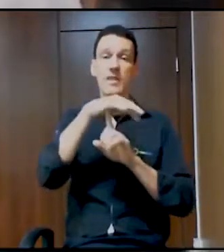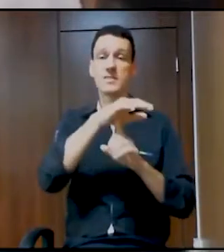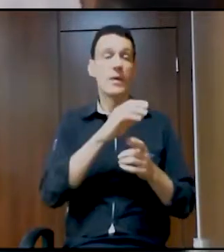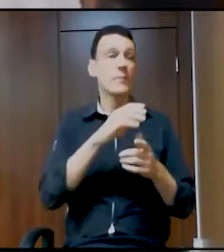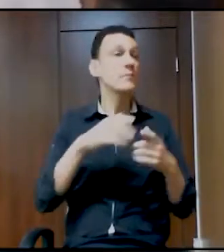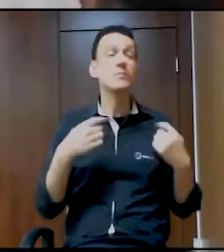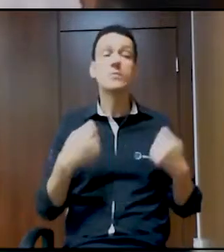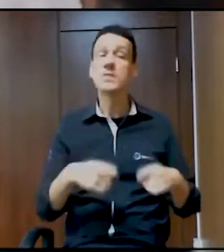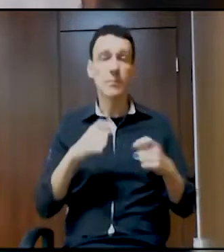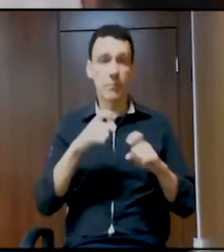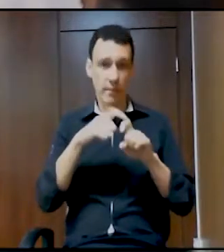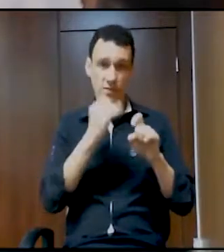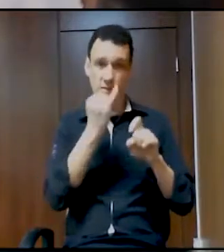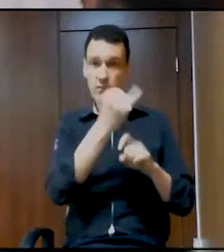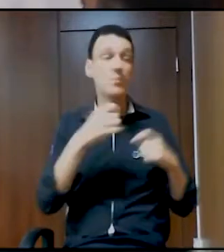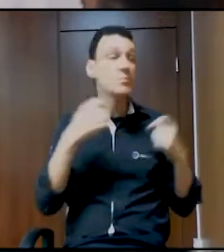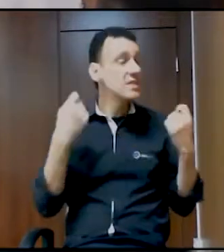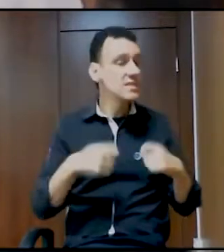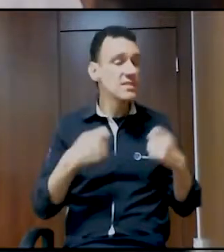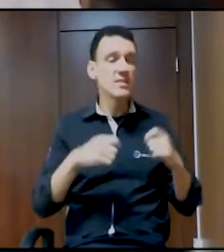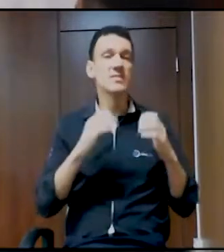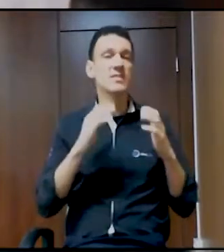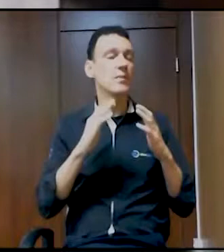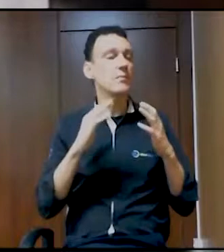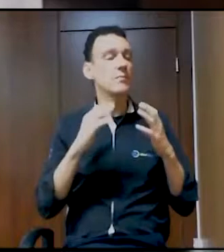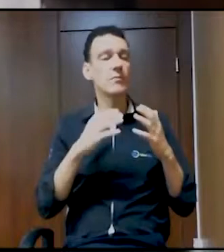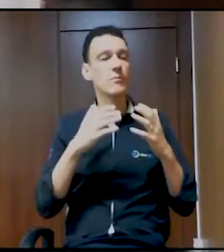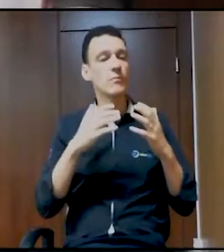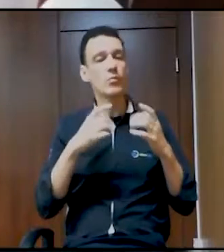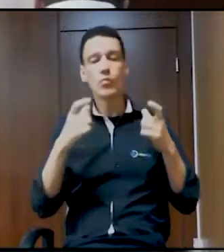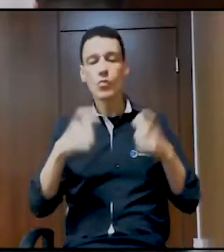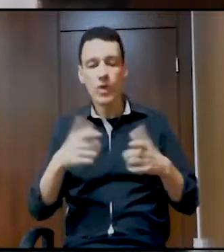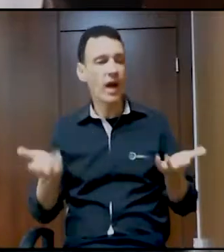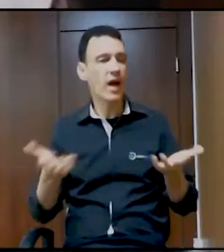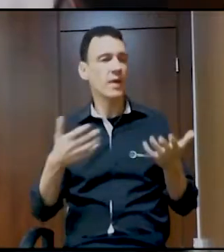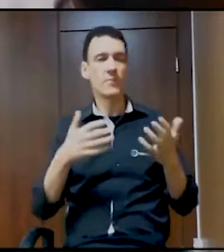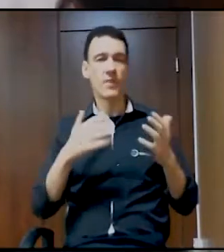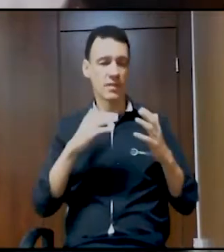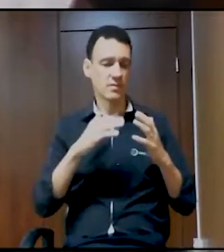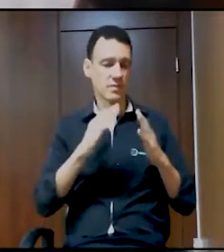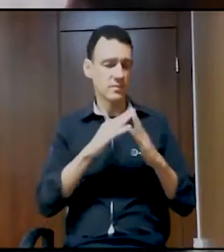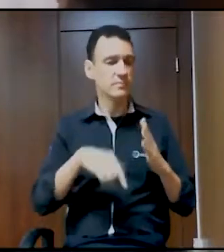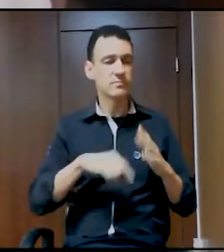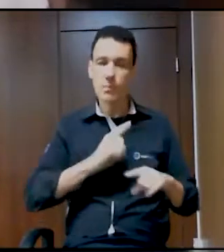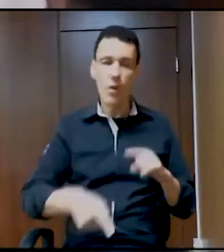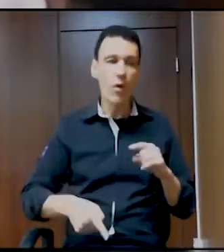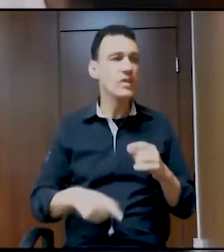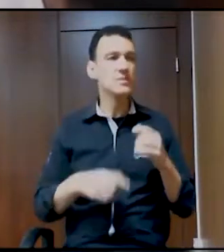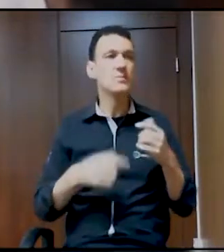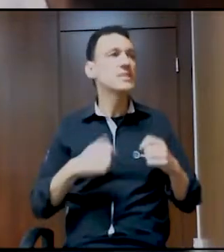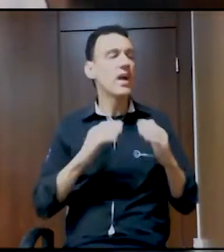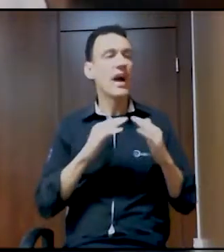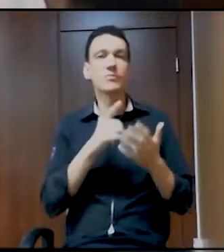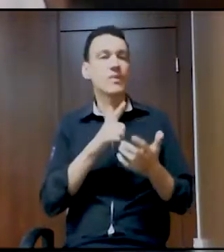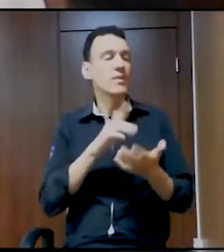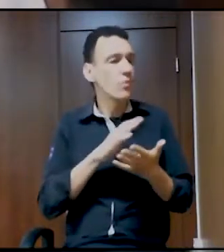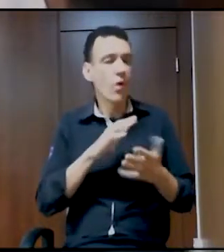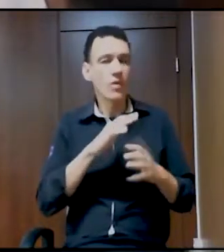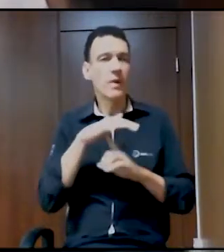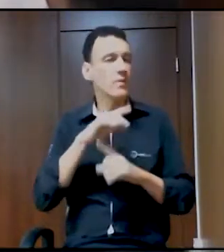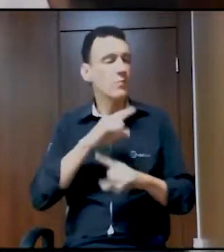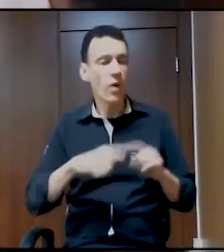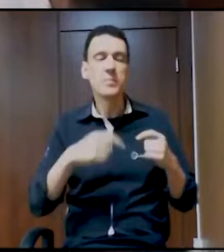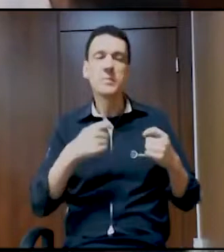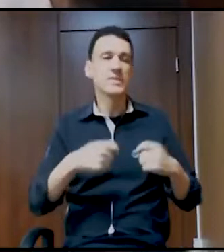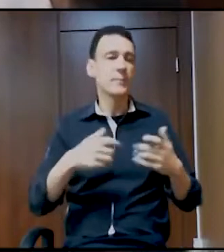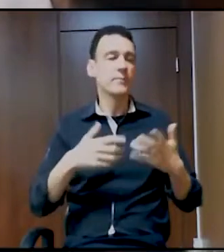falou, vocês têm que sair da rua, vocês têm que ir para algum projeto, vocês estão estressados. Eu sou estudante. Aí falou com a